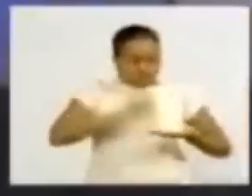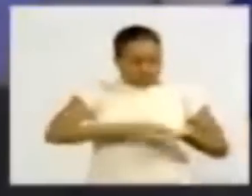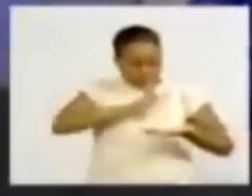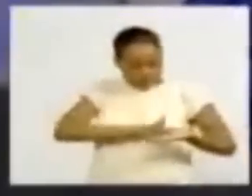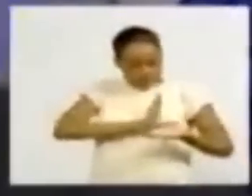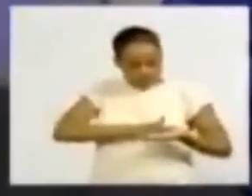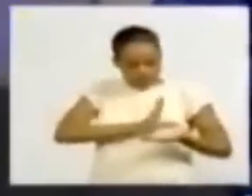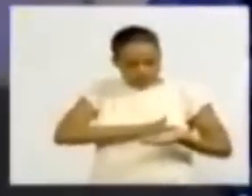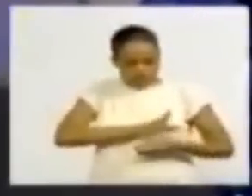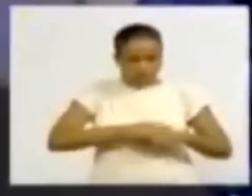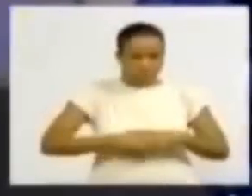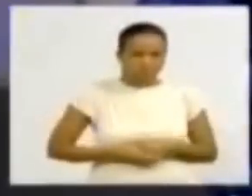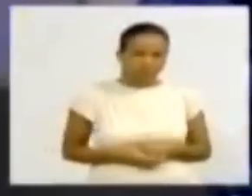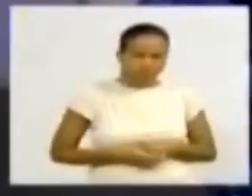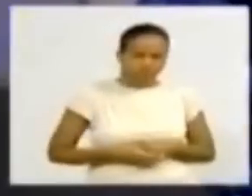levá-la dentro do coração,